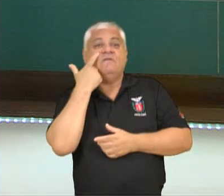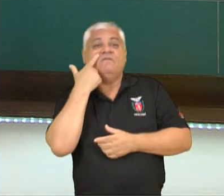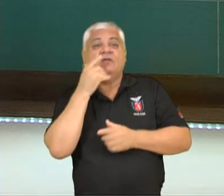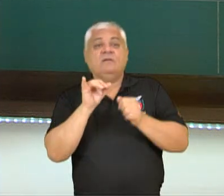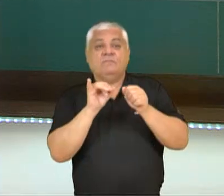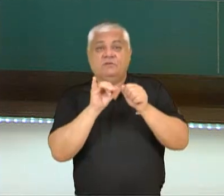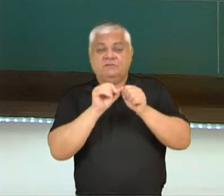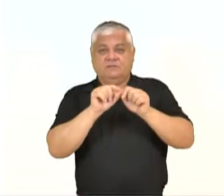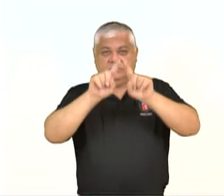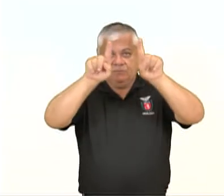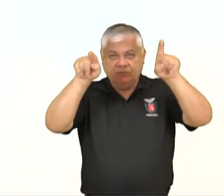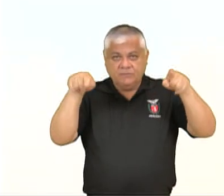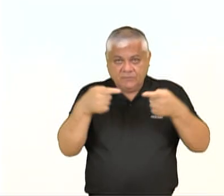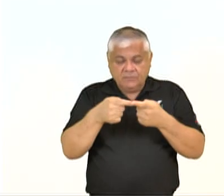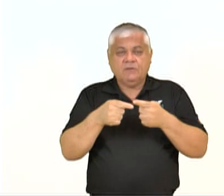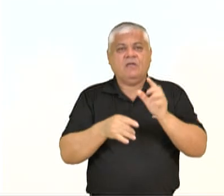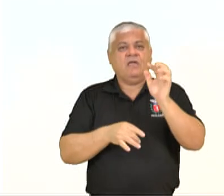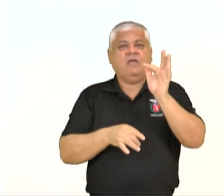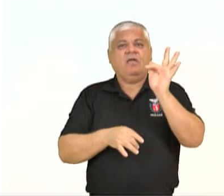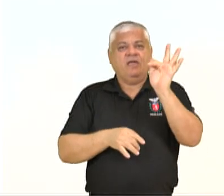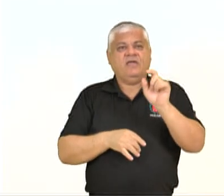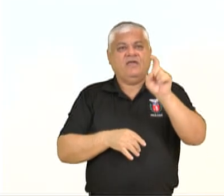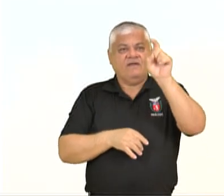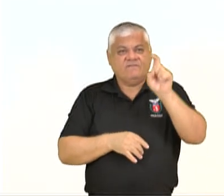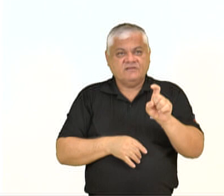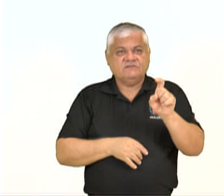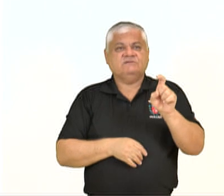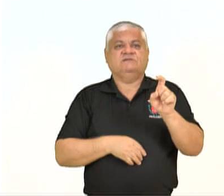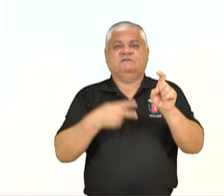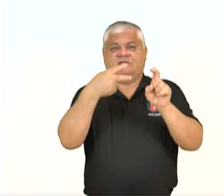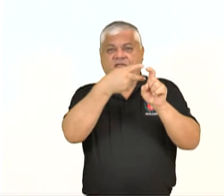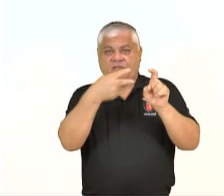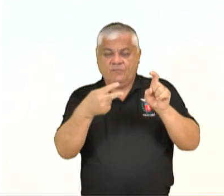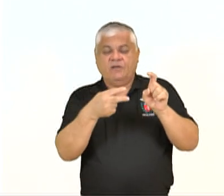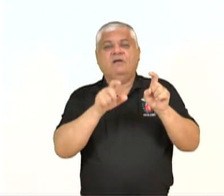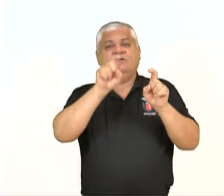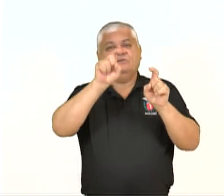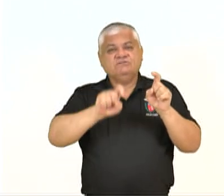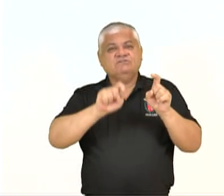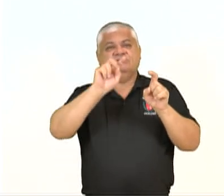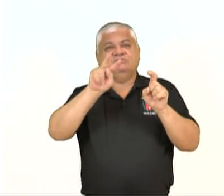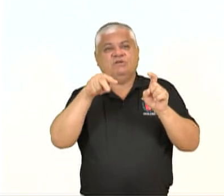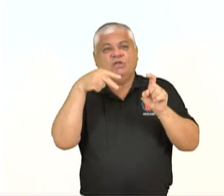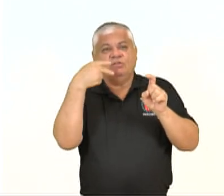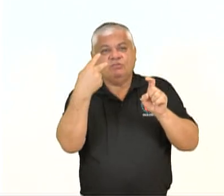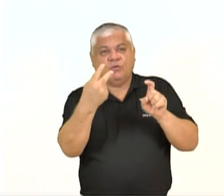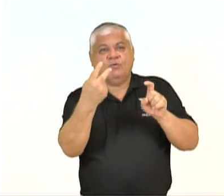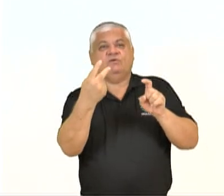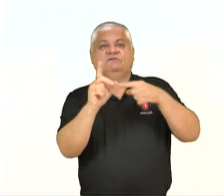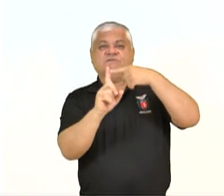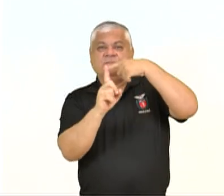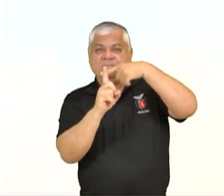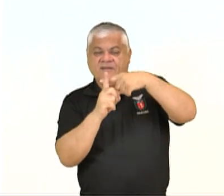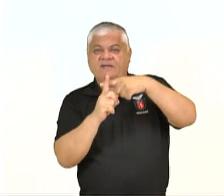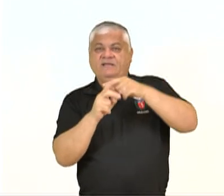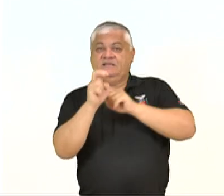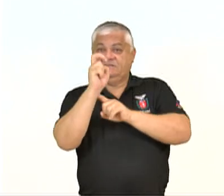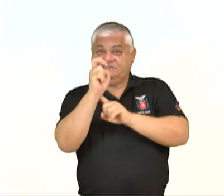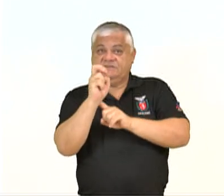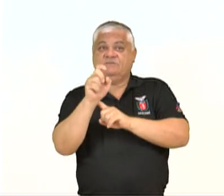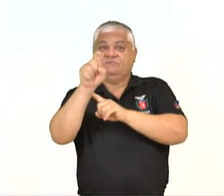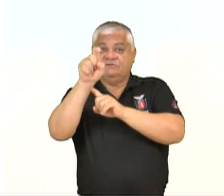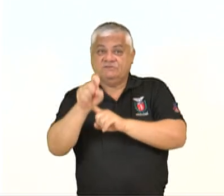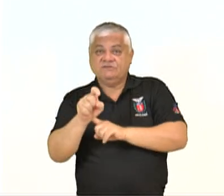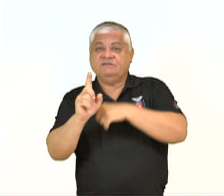as coordenadas dos vértices das parábolas a partir da sua representação gráfica das funções quadráticas abaixo. Então observe o